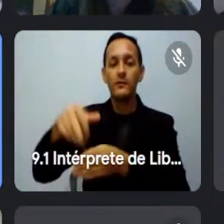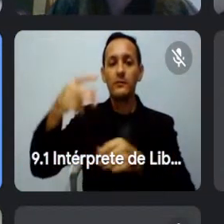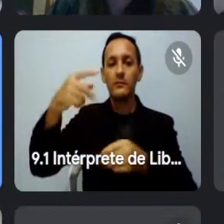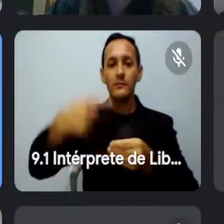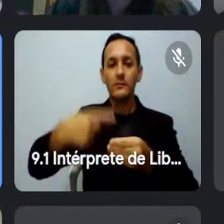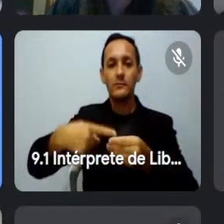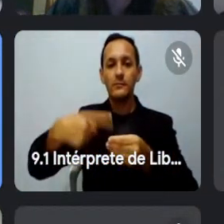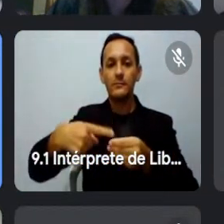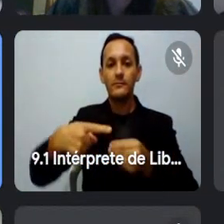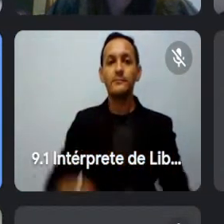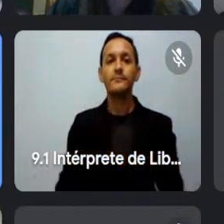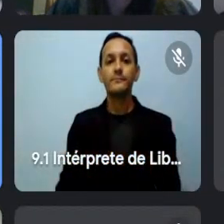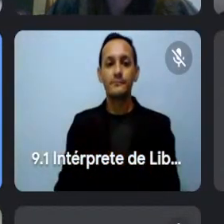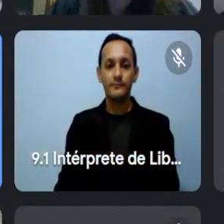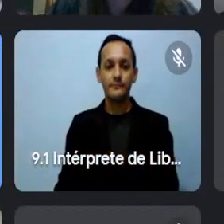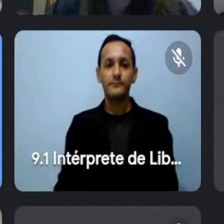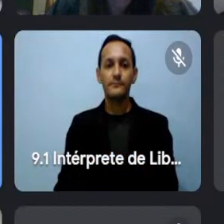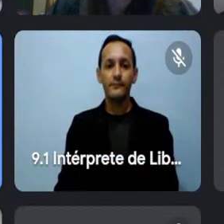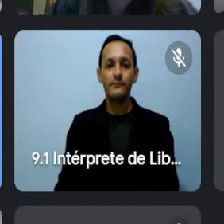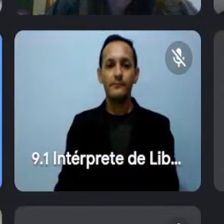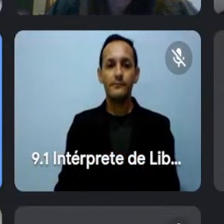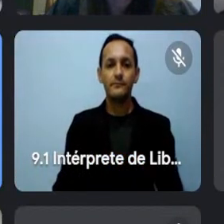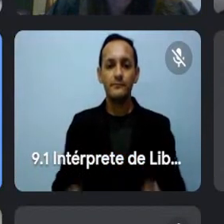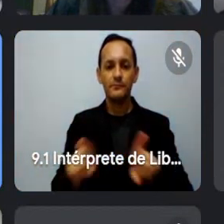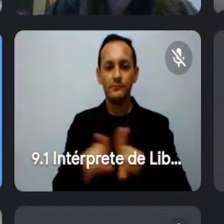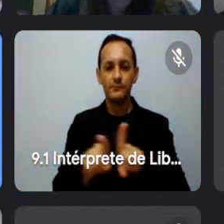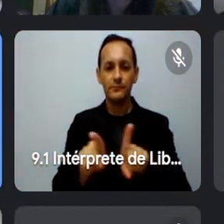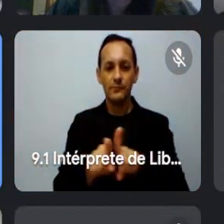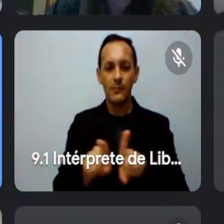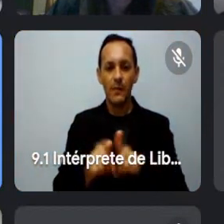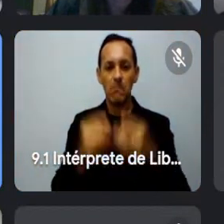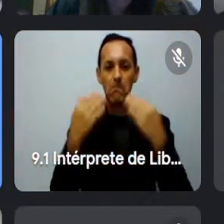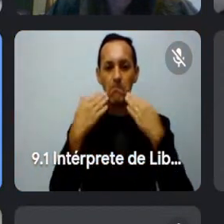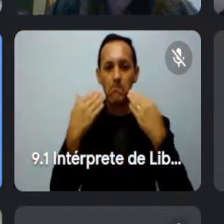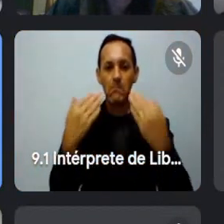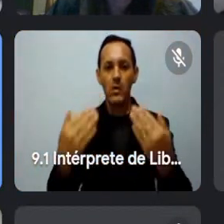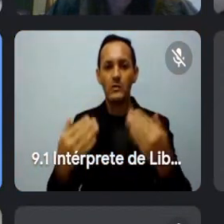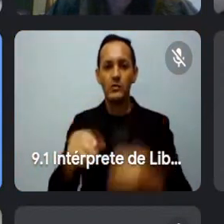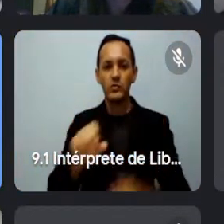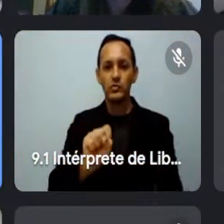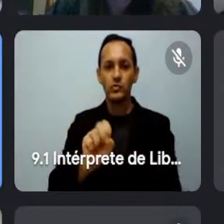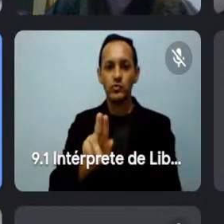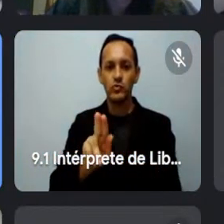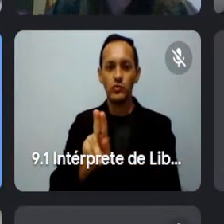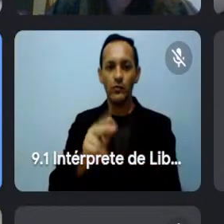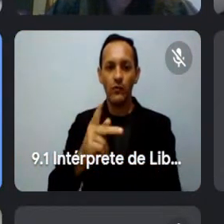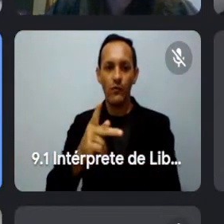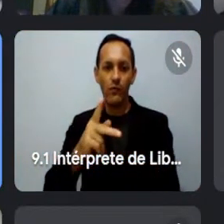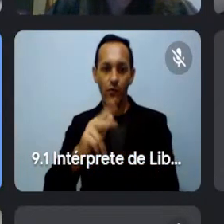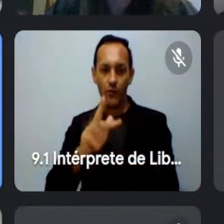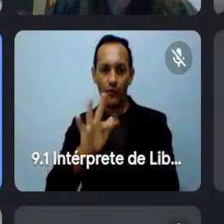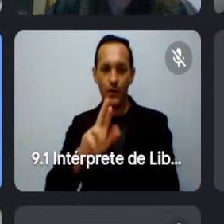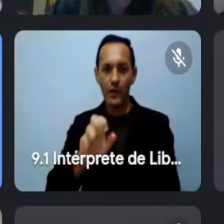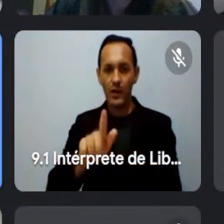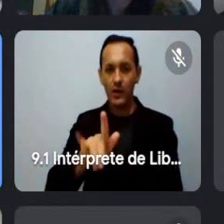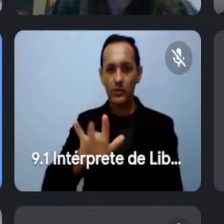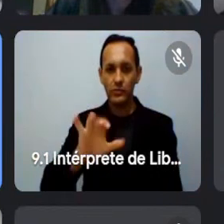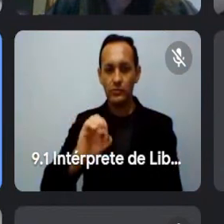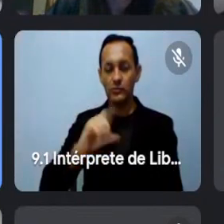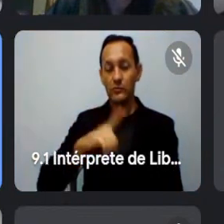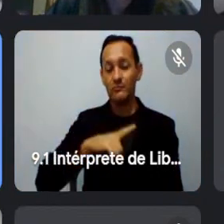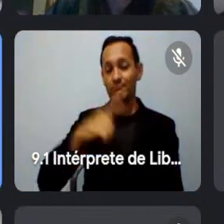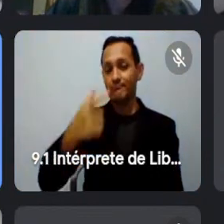de entender se entendido que a captação ilícita de sufrágio na do artigo 41-a não tem sido